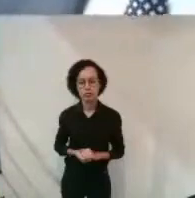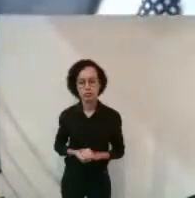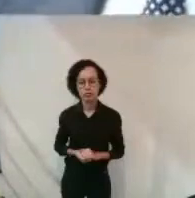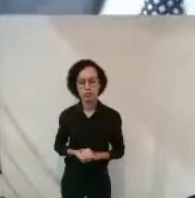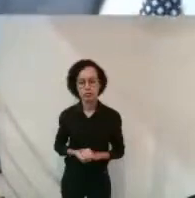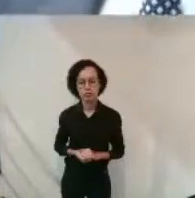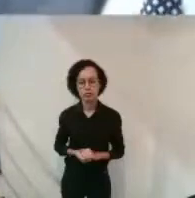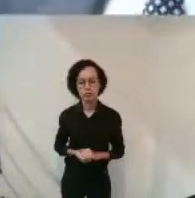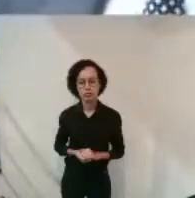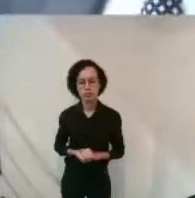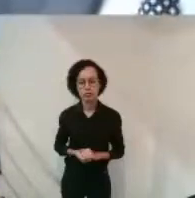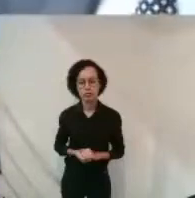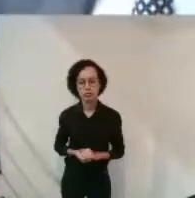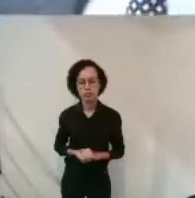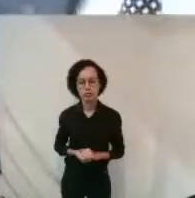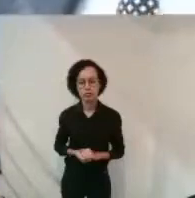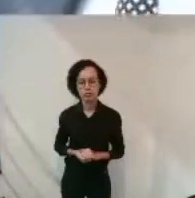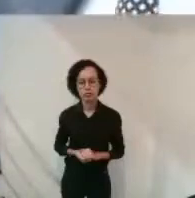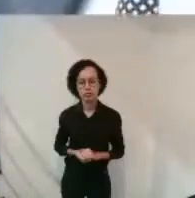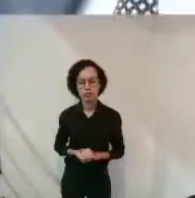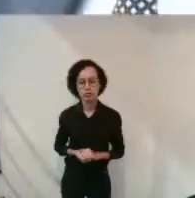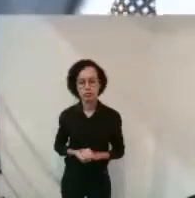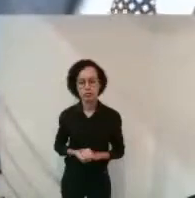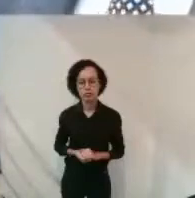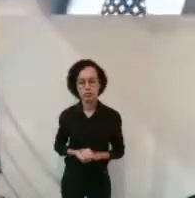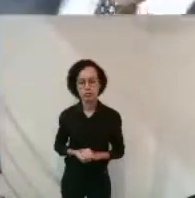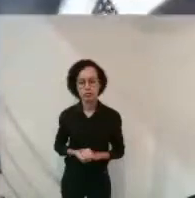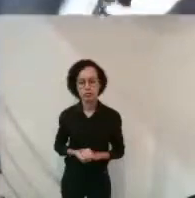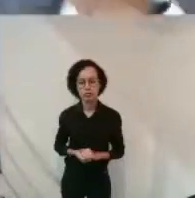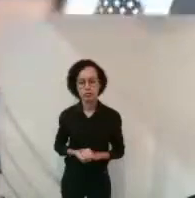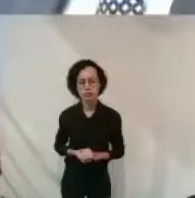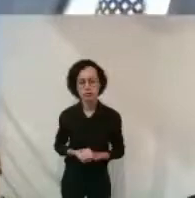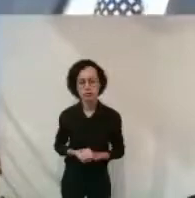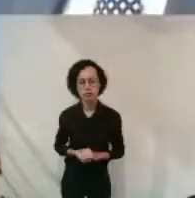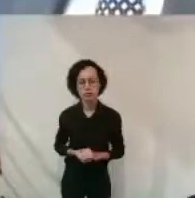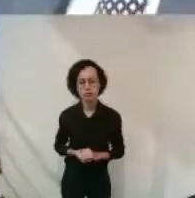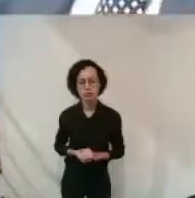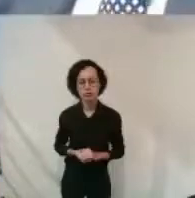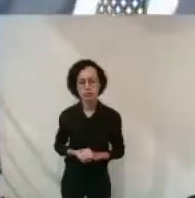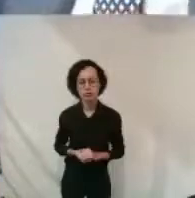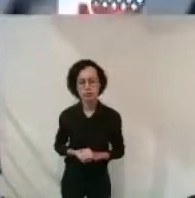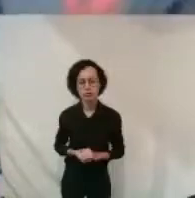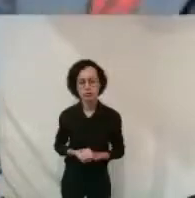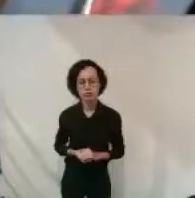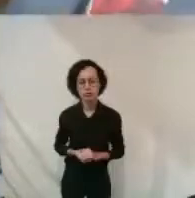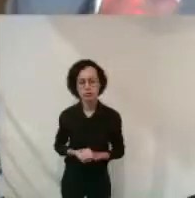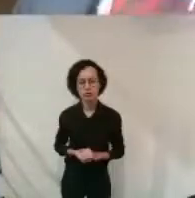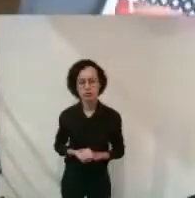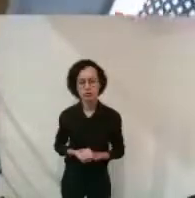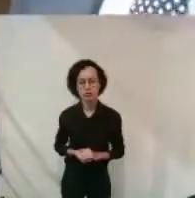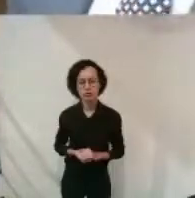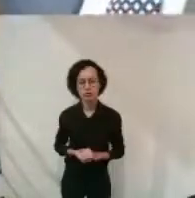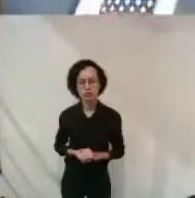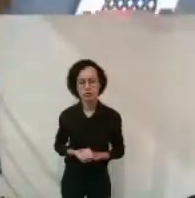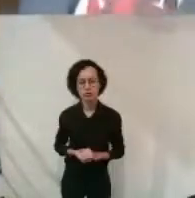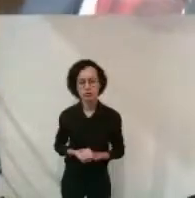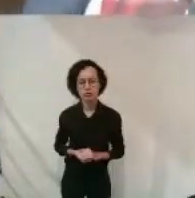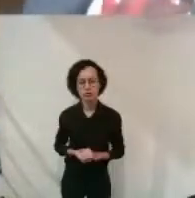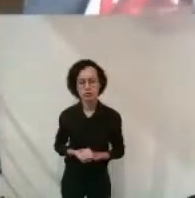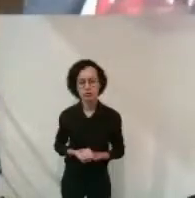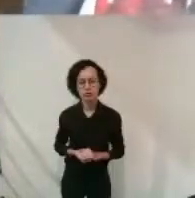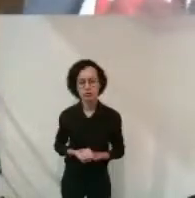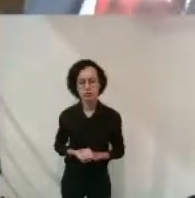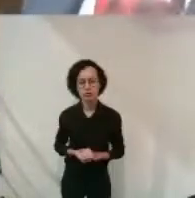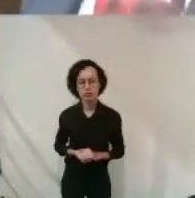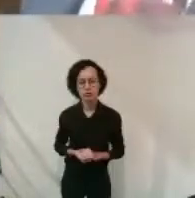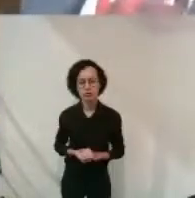Bom dia a todos. É com grande honra que estamos aqui no Ministério Público de Pernambuco, na verdade, na casa da OAB, que nos recepcionou. E